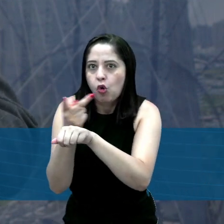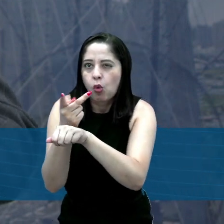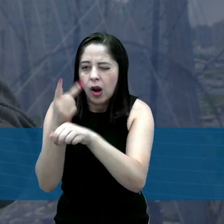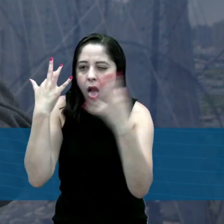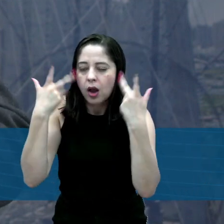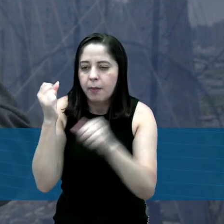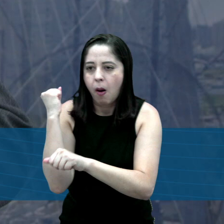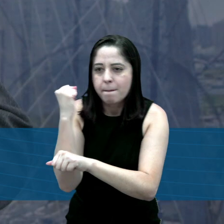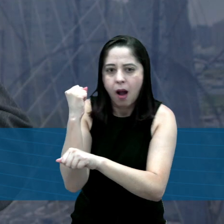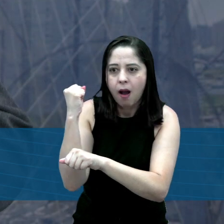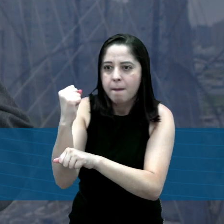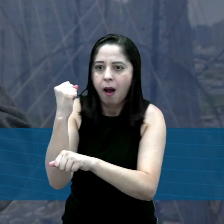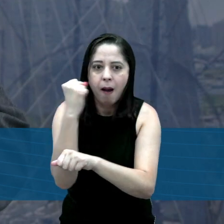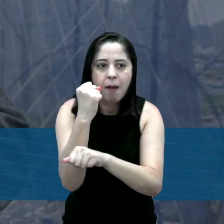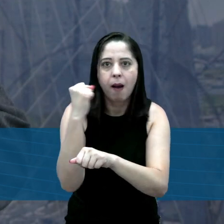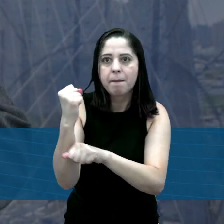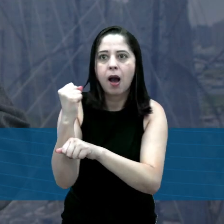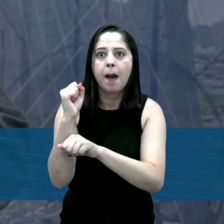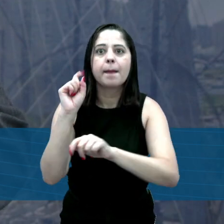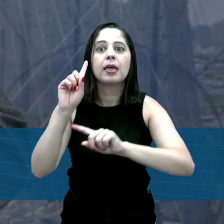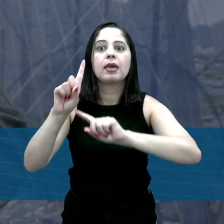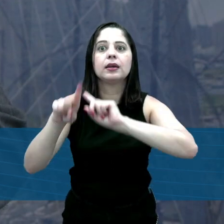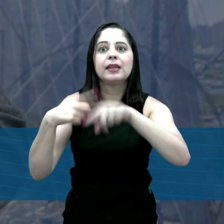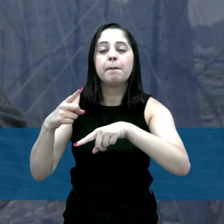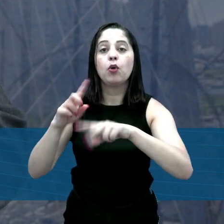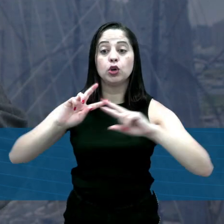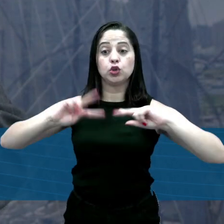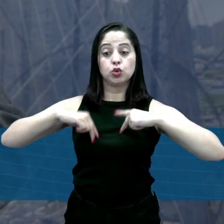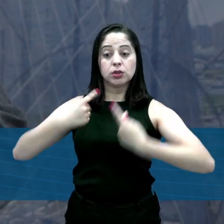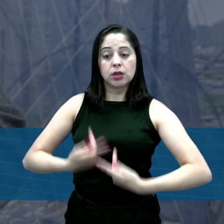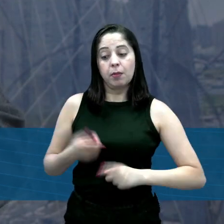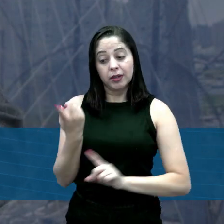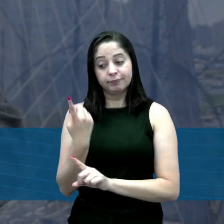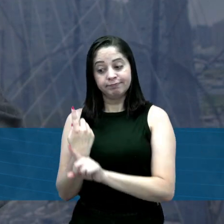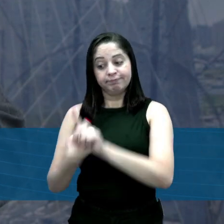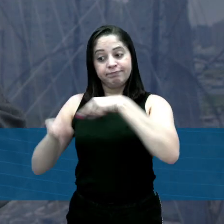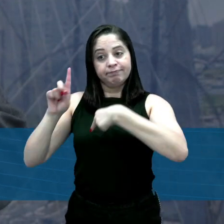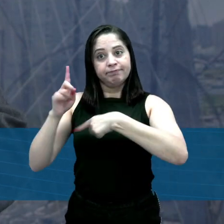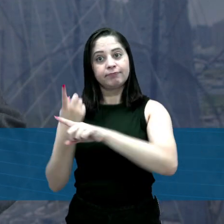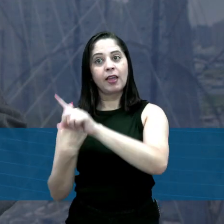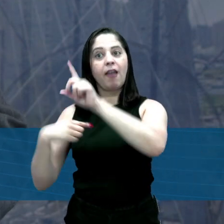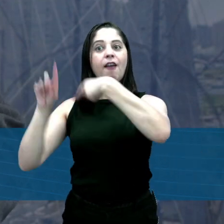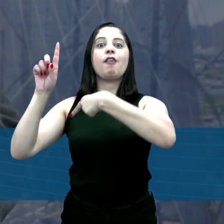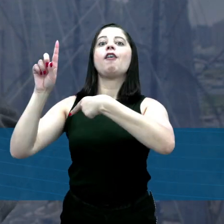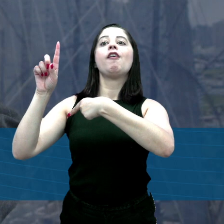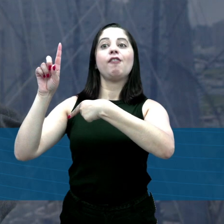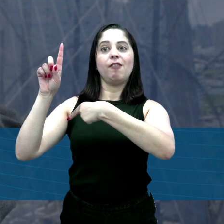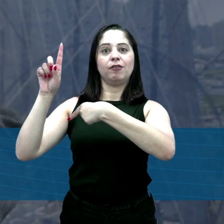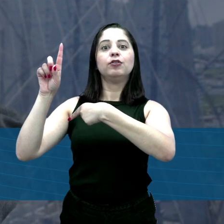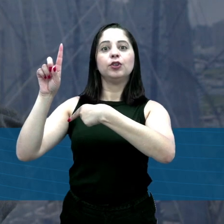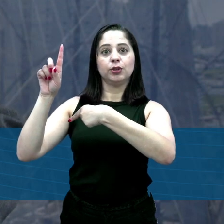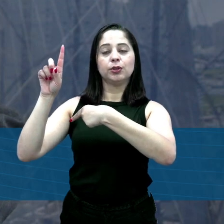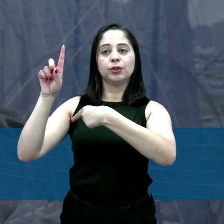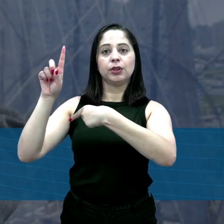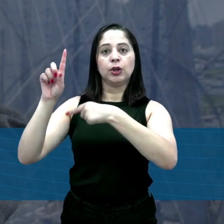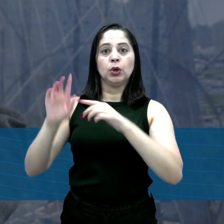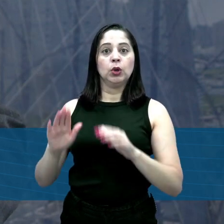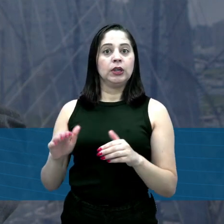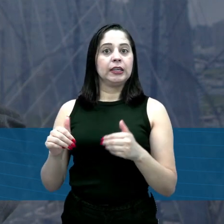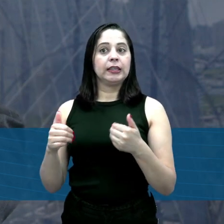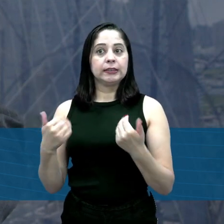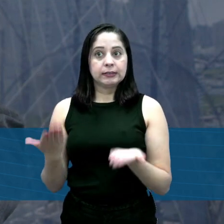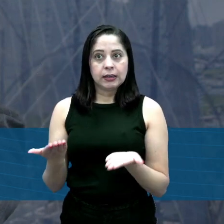e os anseios humanos foram ficando cada vez mais complexos, fazendo com que os deslocamentos humanos sejam